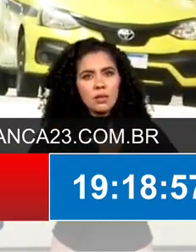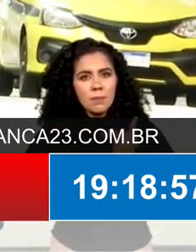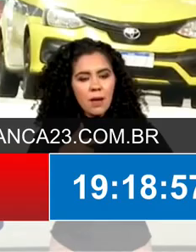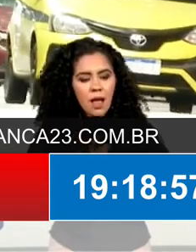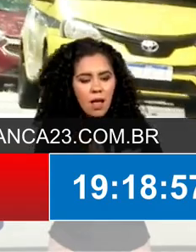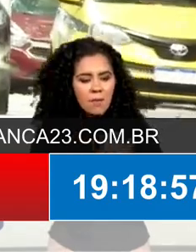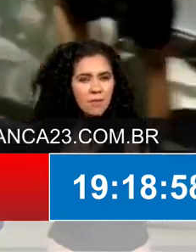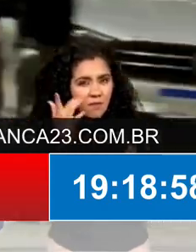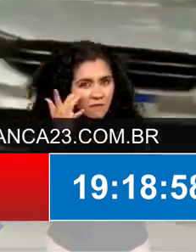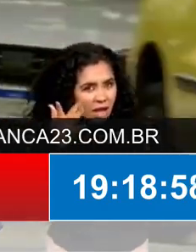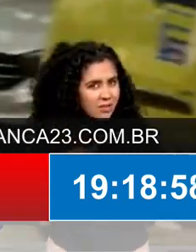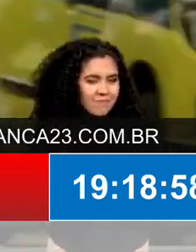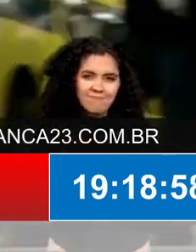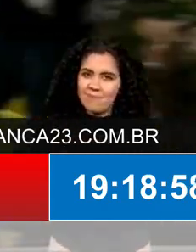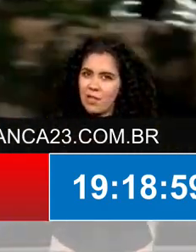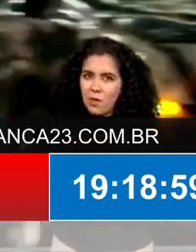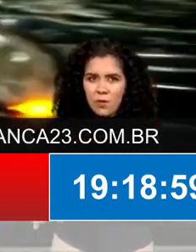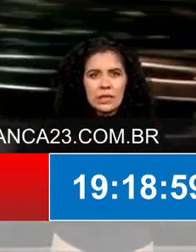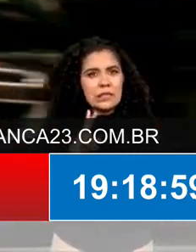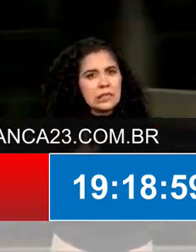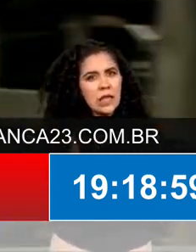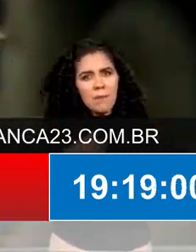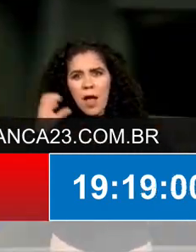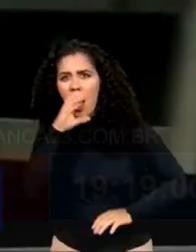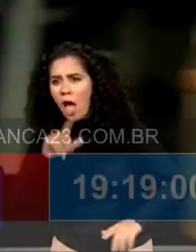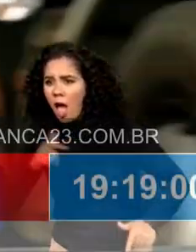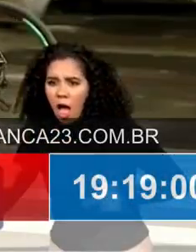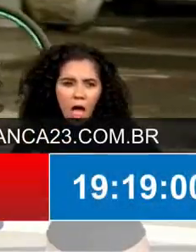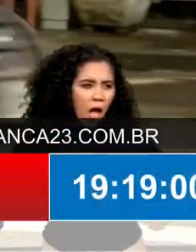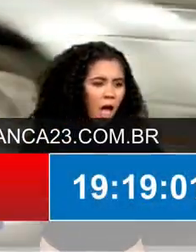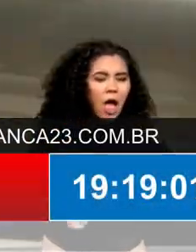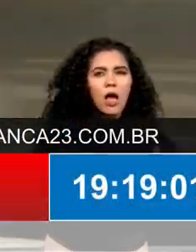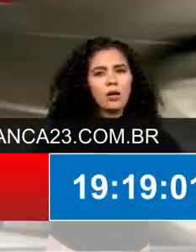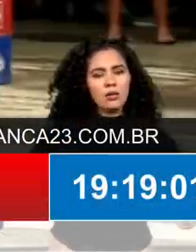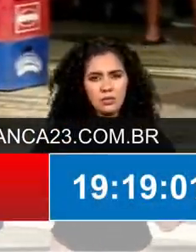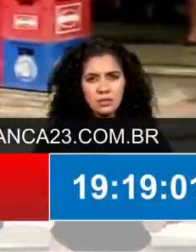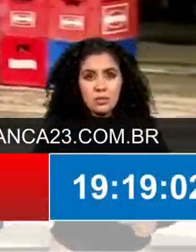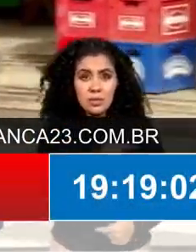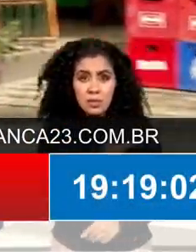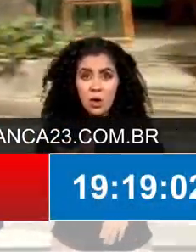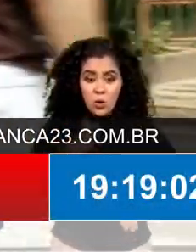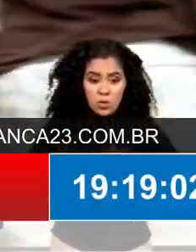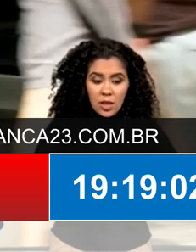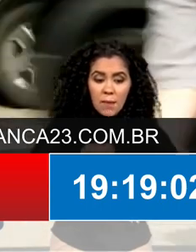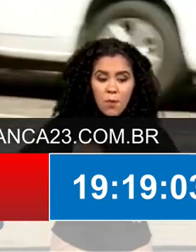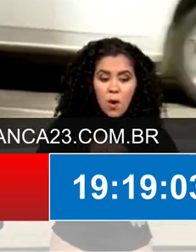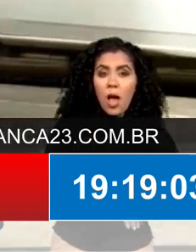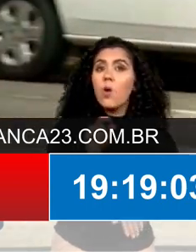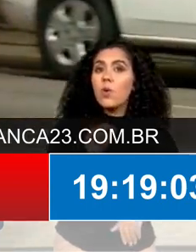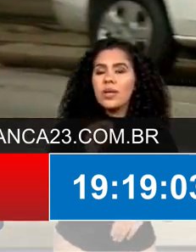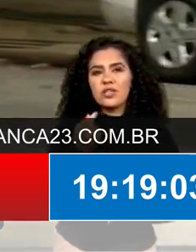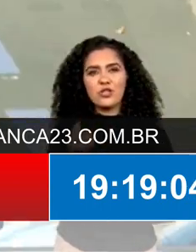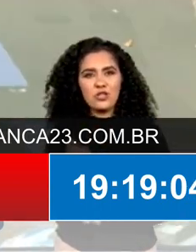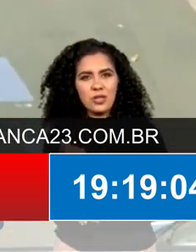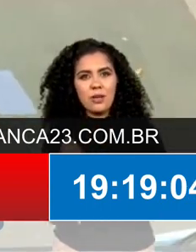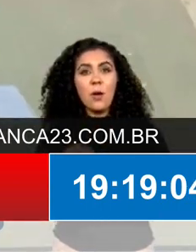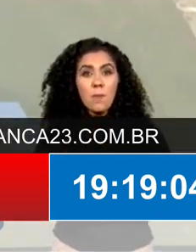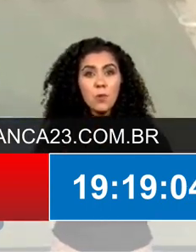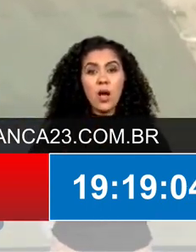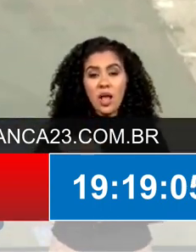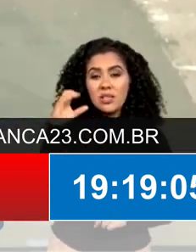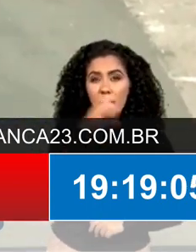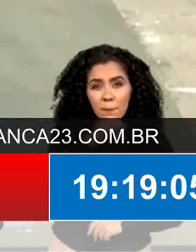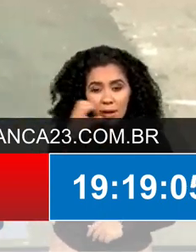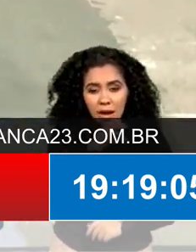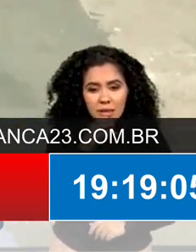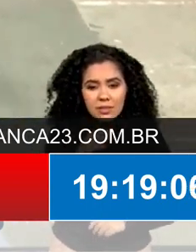não é fácil. Estão sempre na correria. Para eles, tempo é dinheiro. Mas justamente pela pressa,